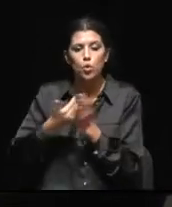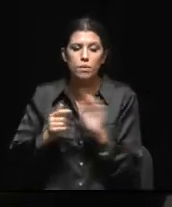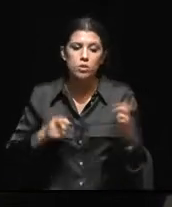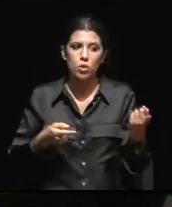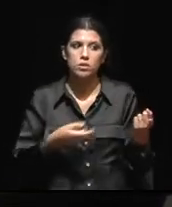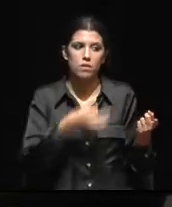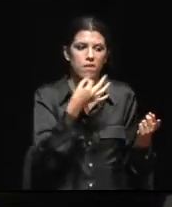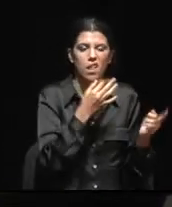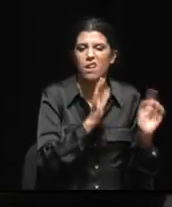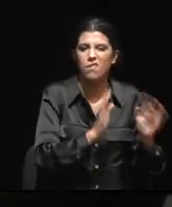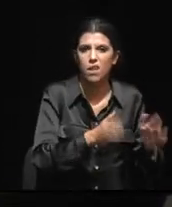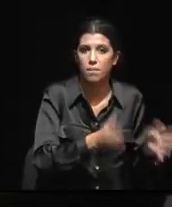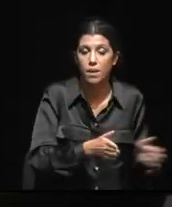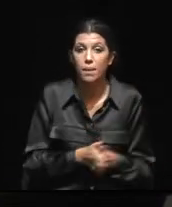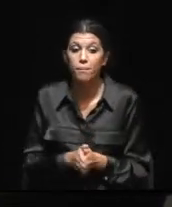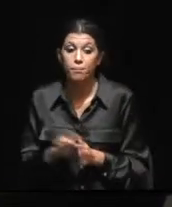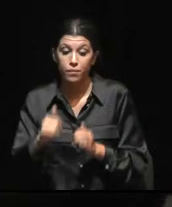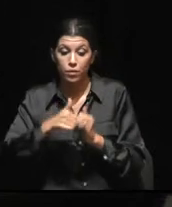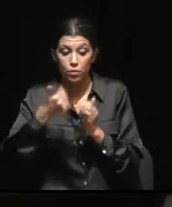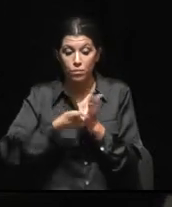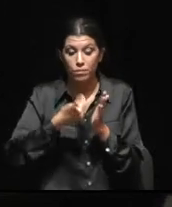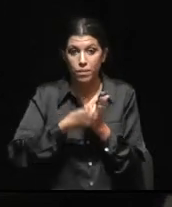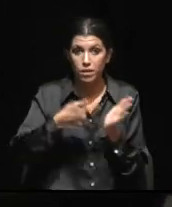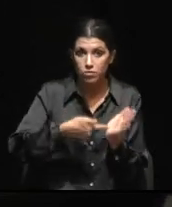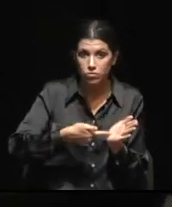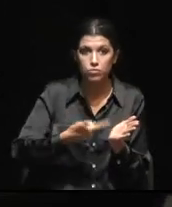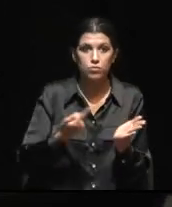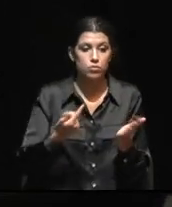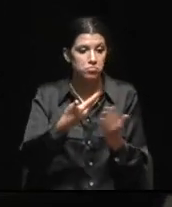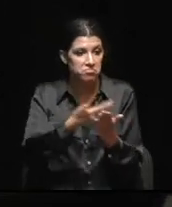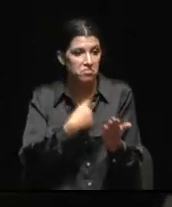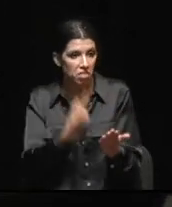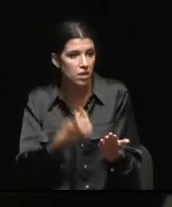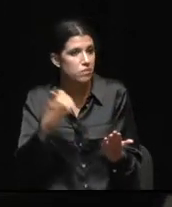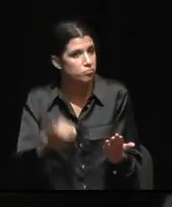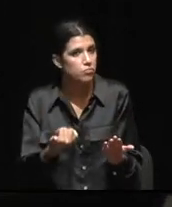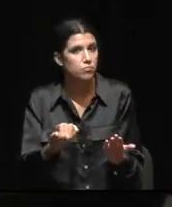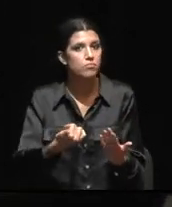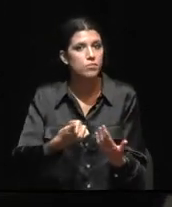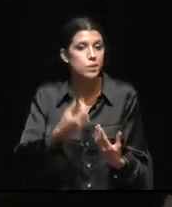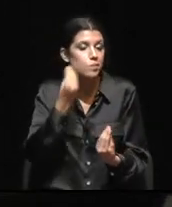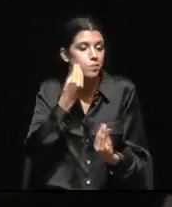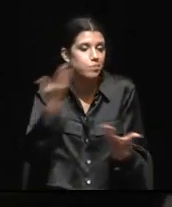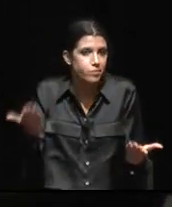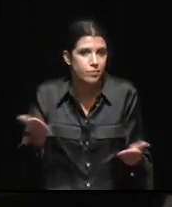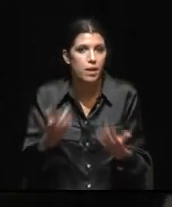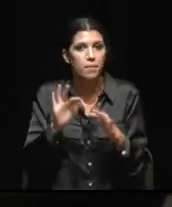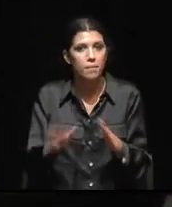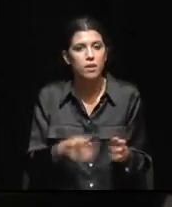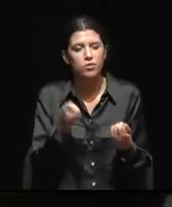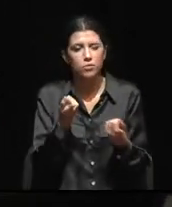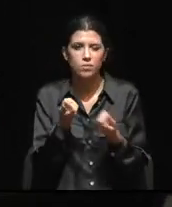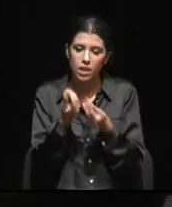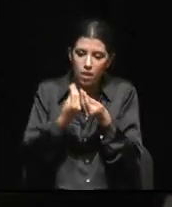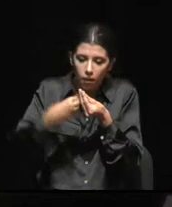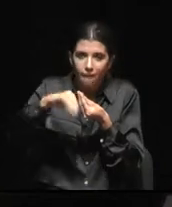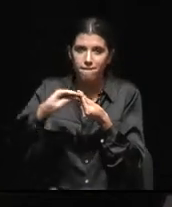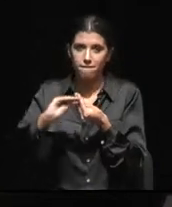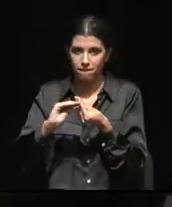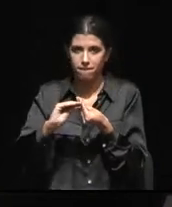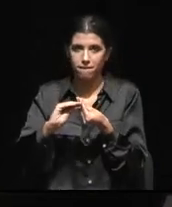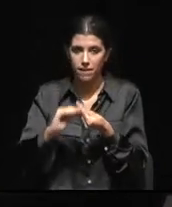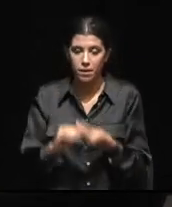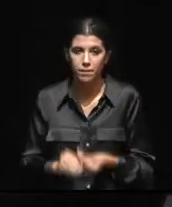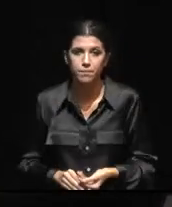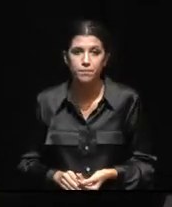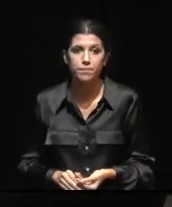a pena falar estes documentos dizem o que compete aquilo queer circ Mas nós vamos um bocadinho mais